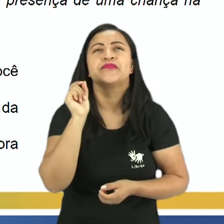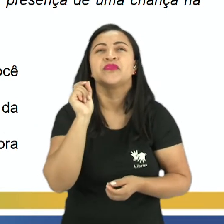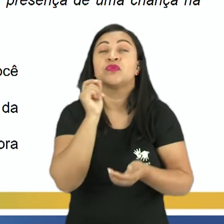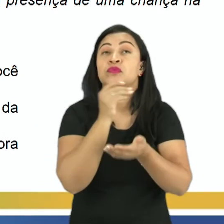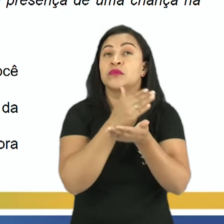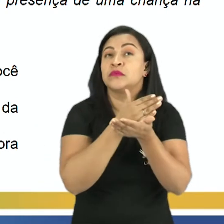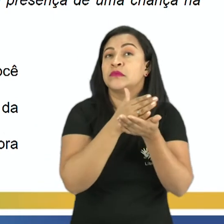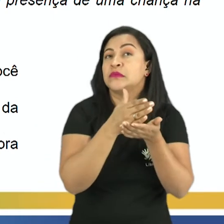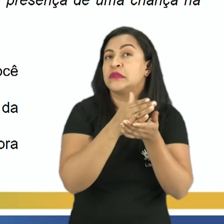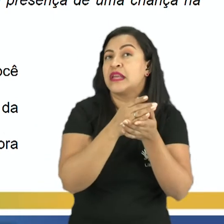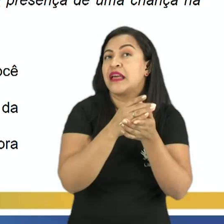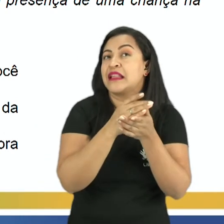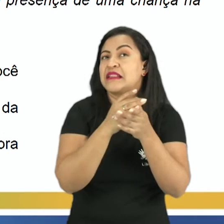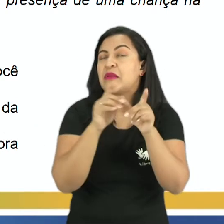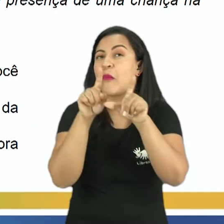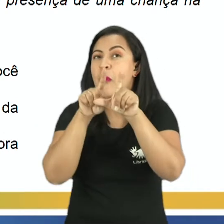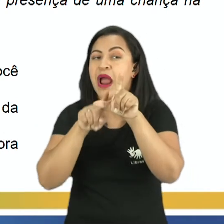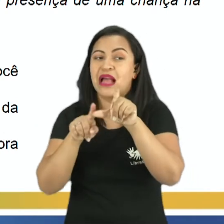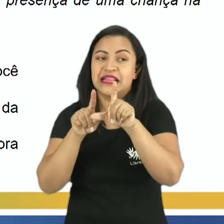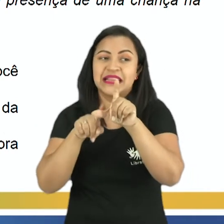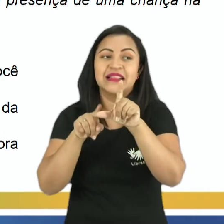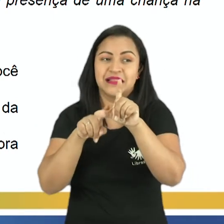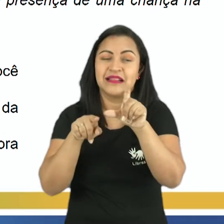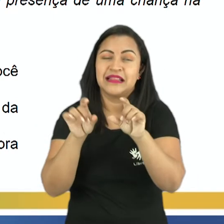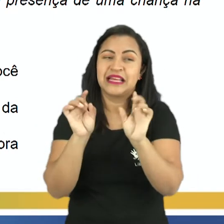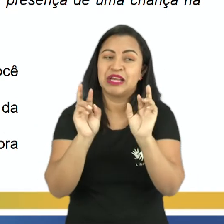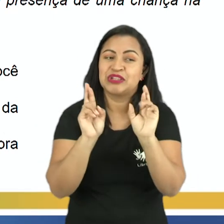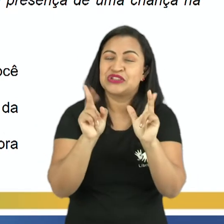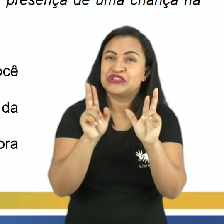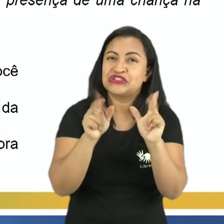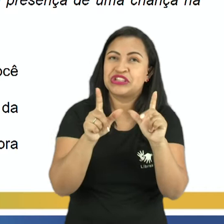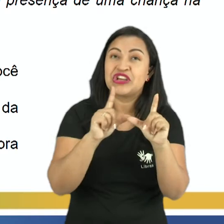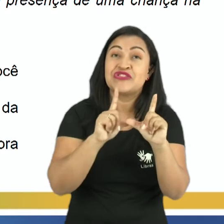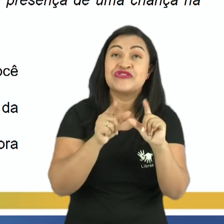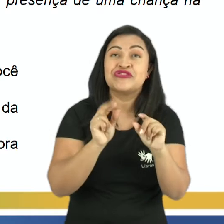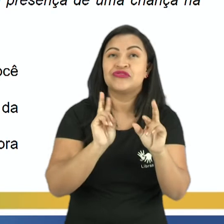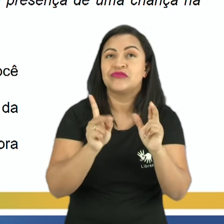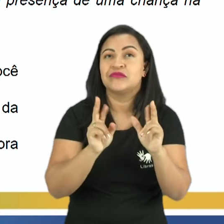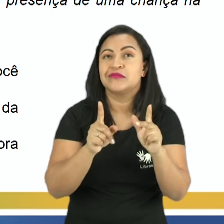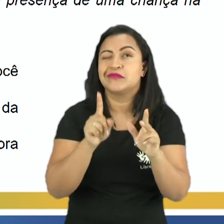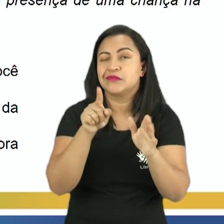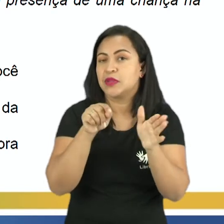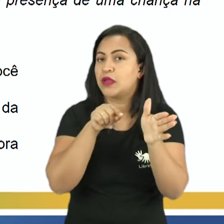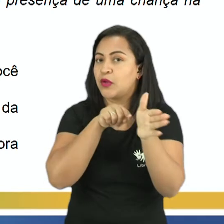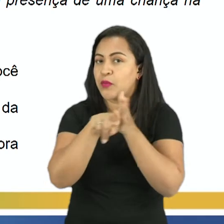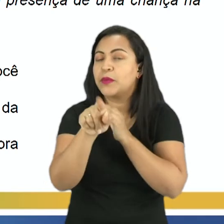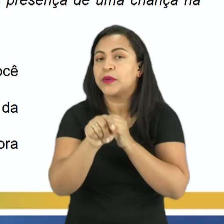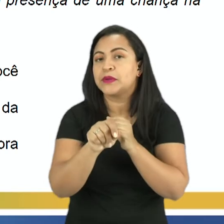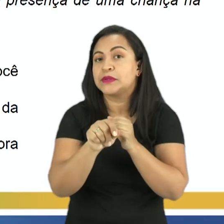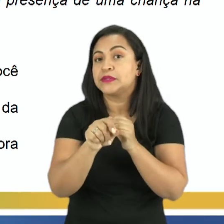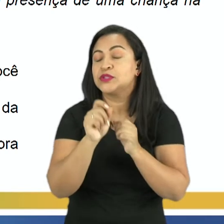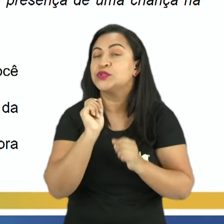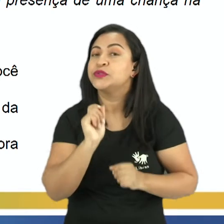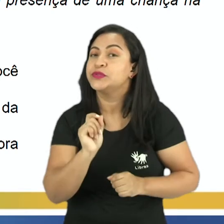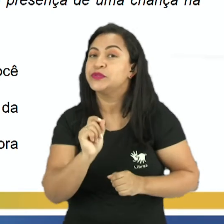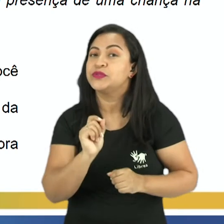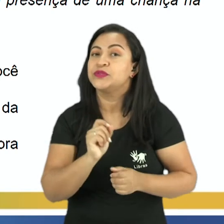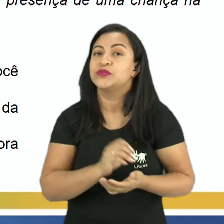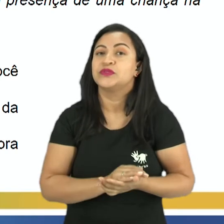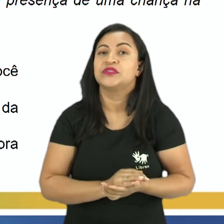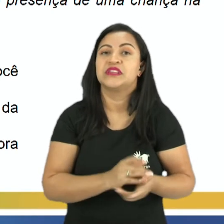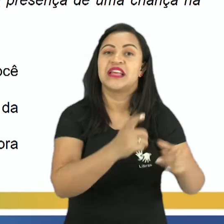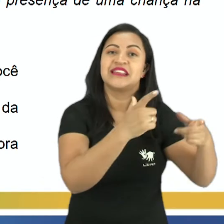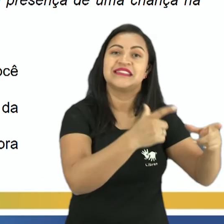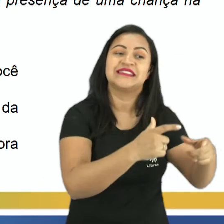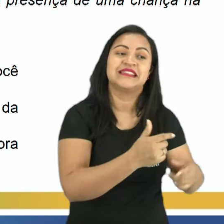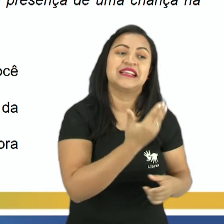letra diferente. Observe aí que depois eu vou fazer algumas perguntinhas para vocês. Sala de jantar de um sobrado de classe